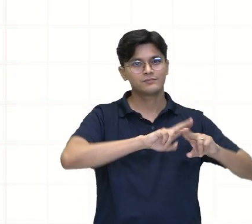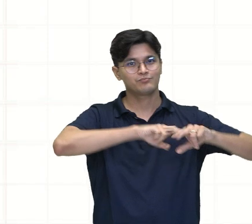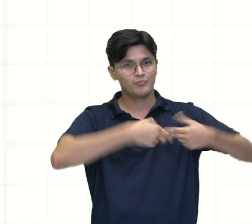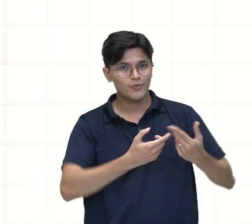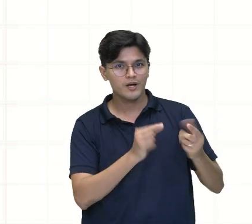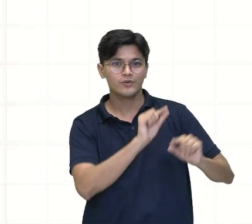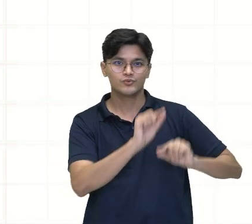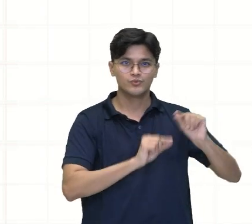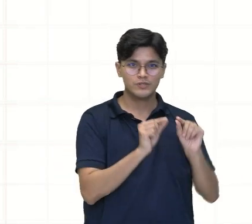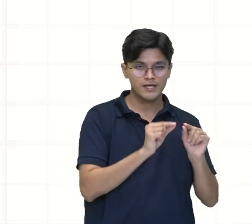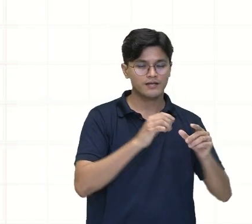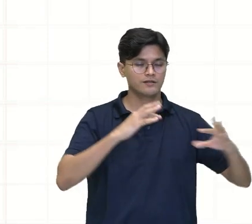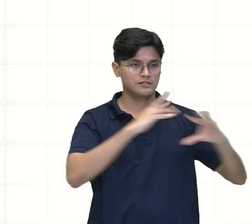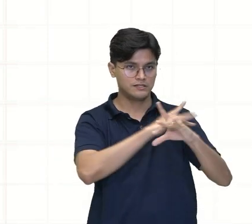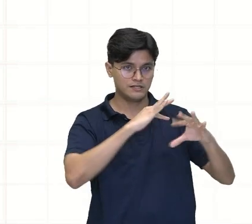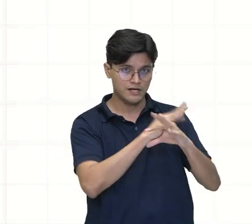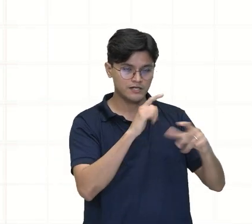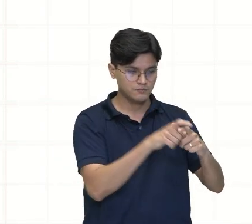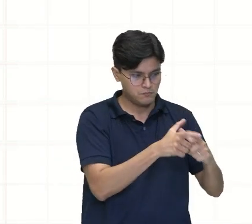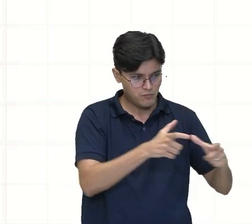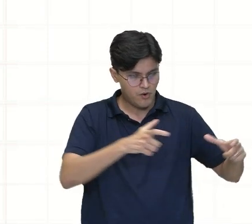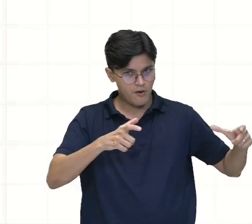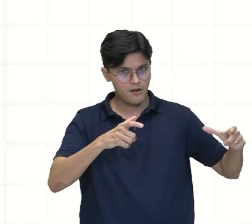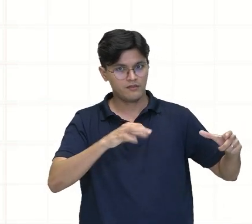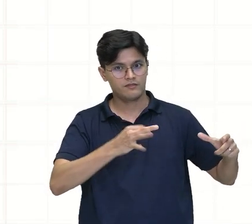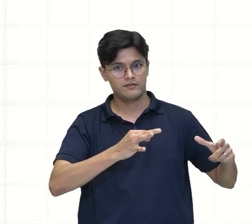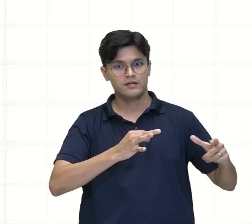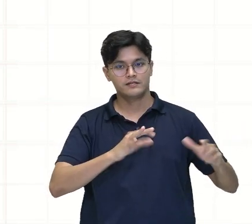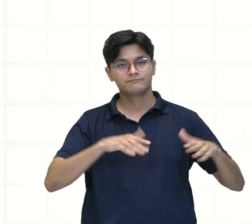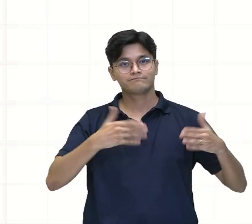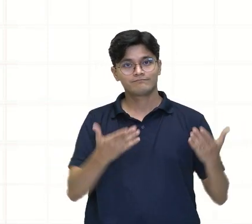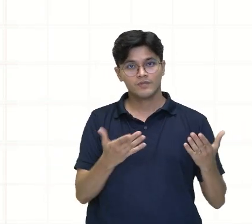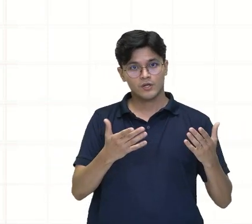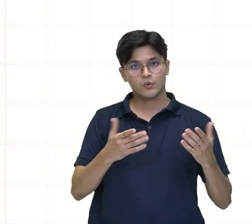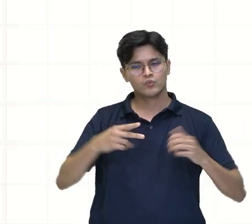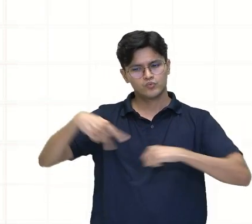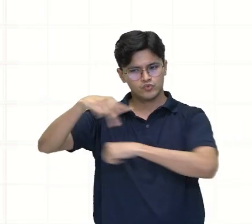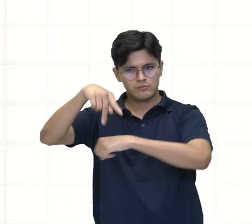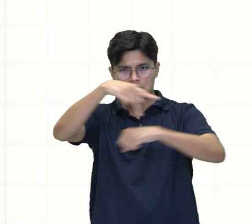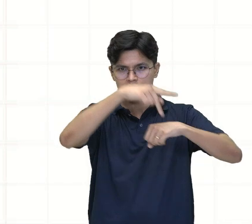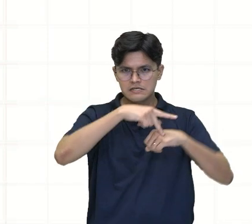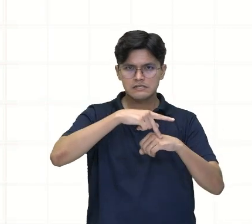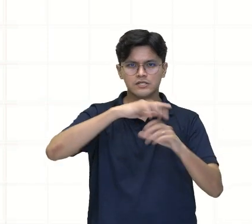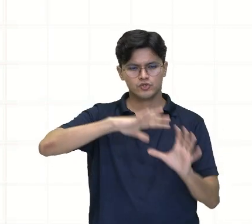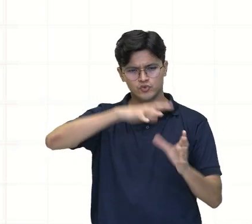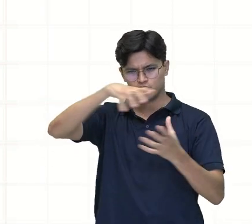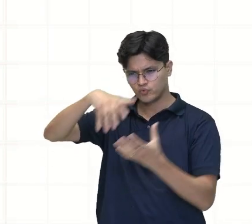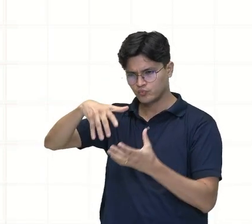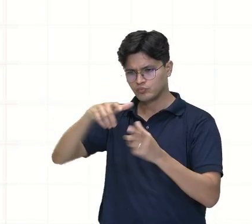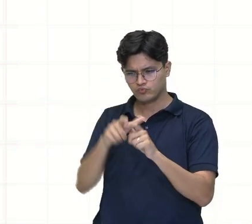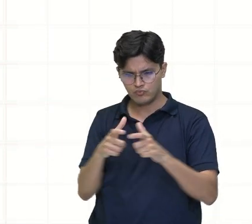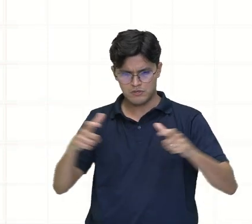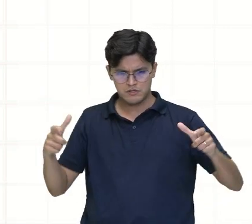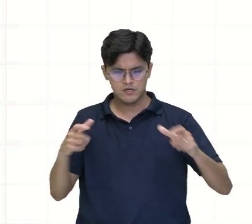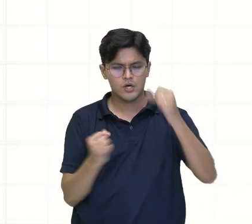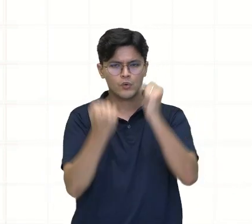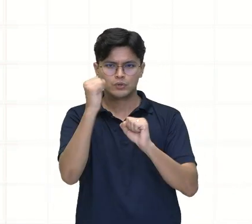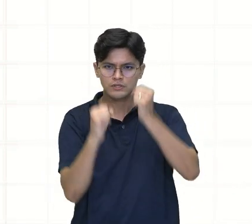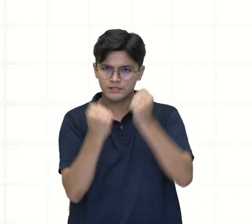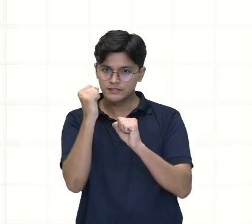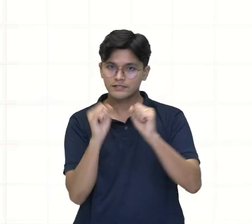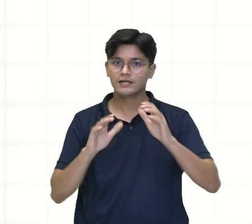dos centros urbanos. Conforme os países e o mundo foi se industrializando, a urbanização também foi